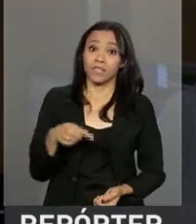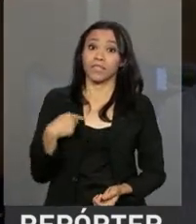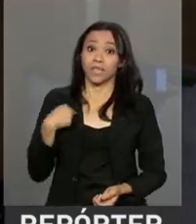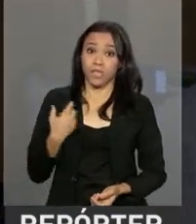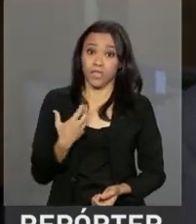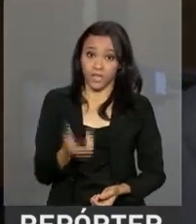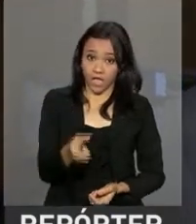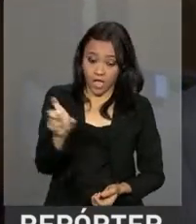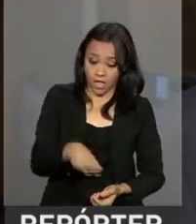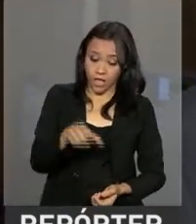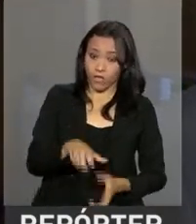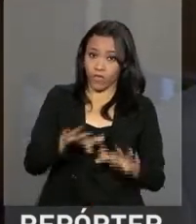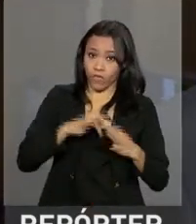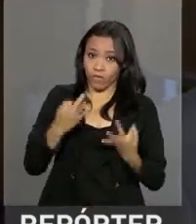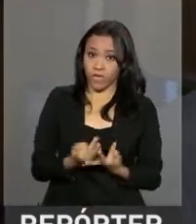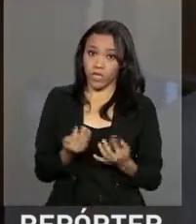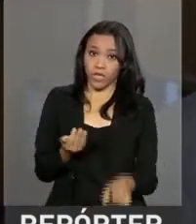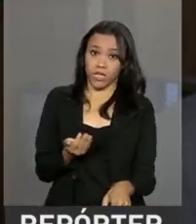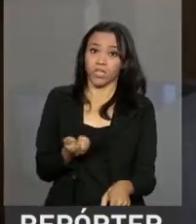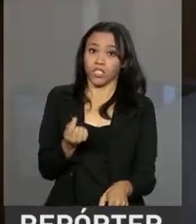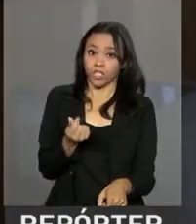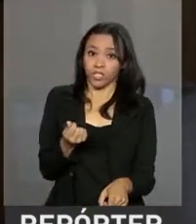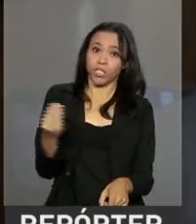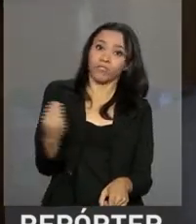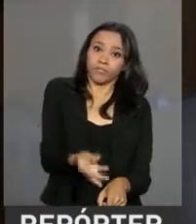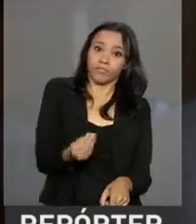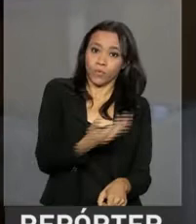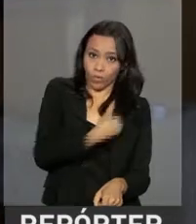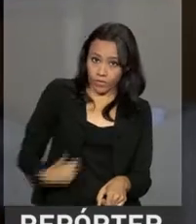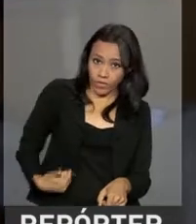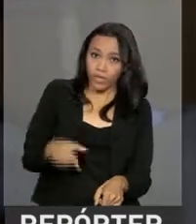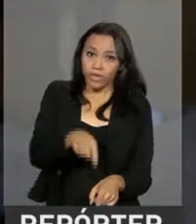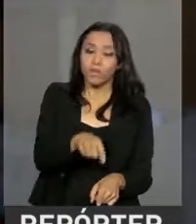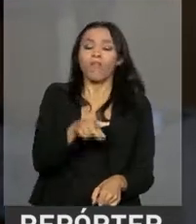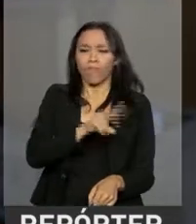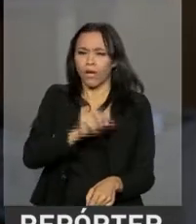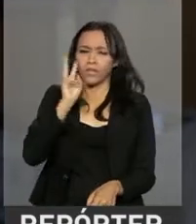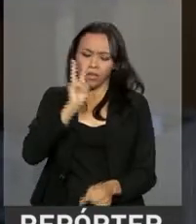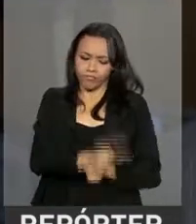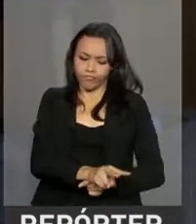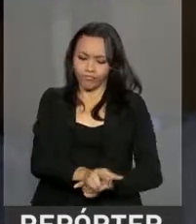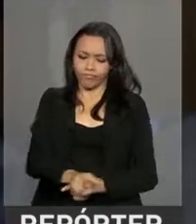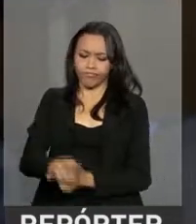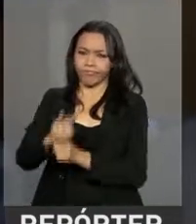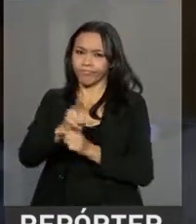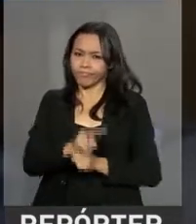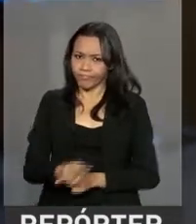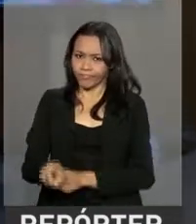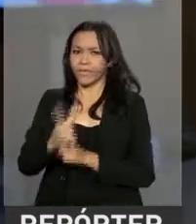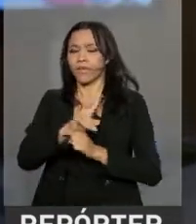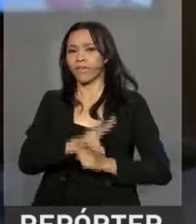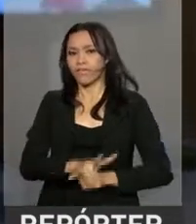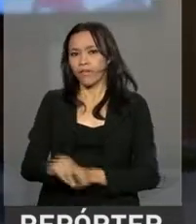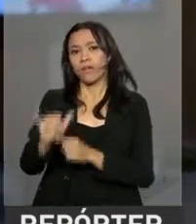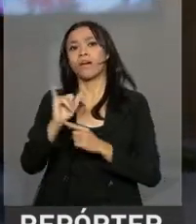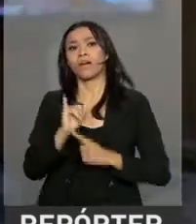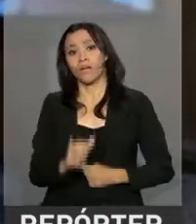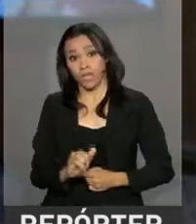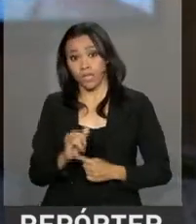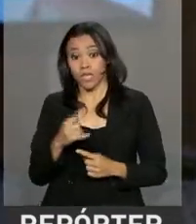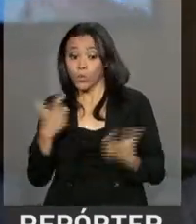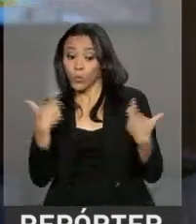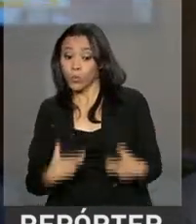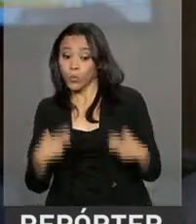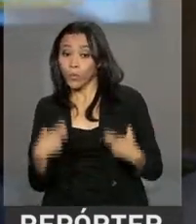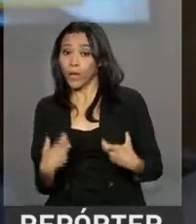bolsa família vão ter um acompanhamento especial nos primeiros Mil Dias quanto acompanhamento a domicílio vão ter reforçado a qualidade do